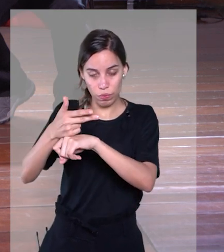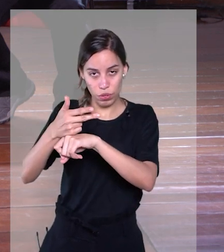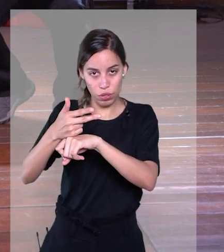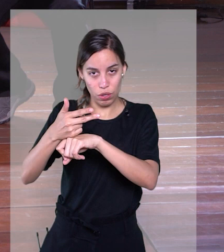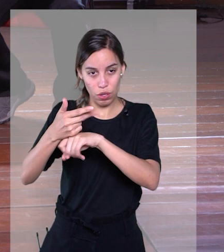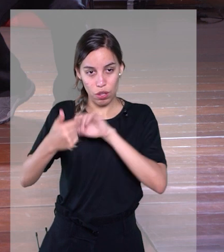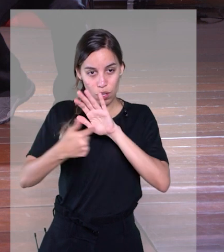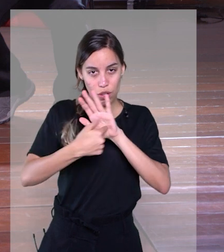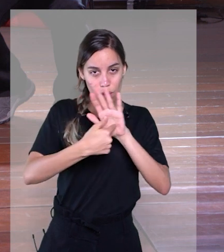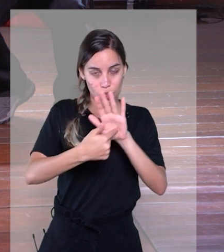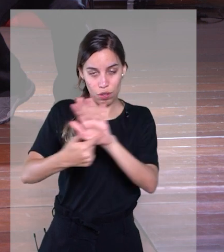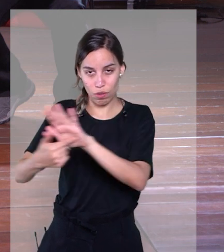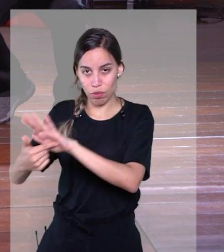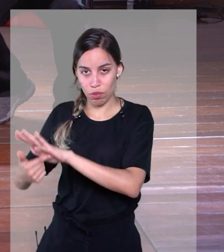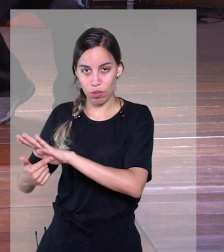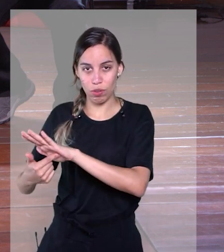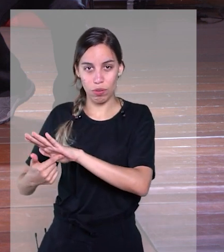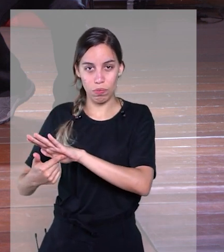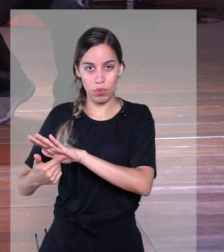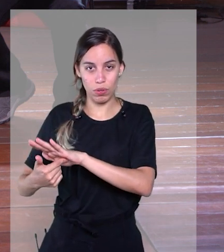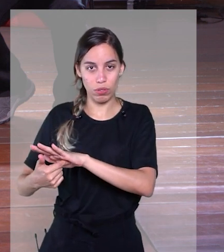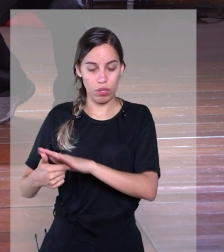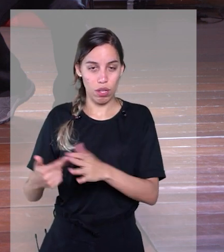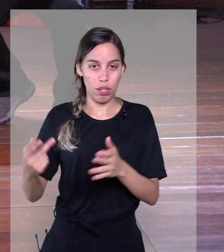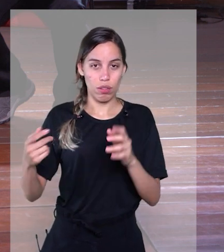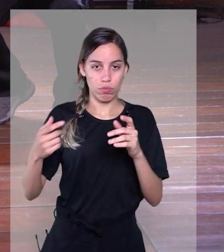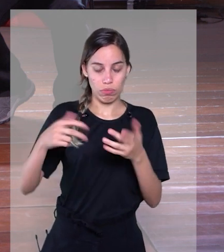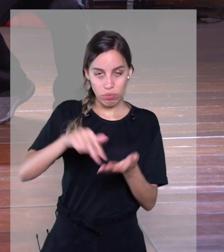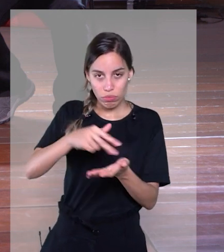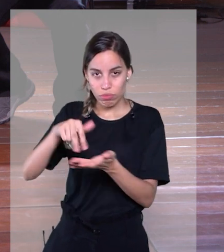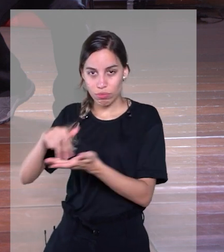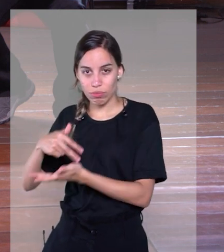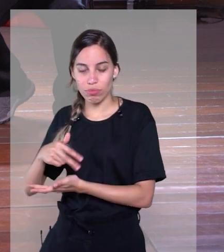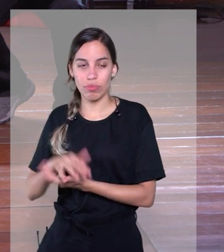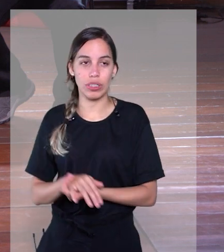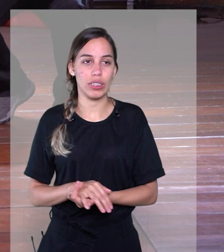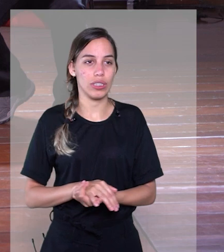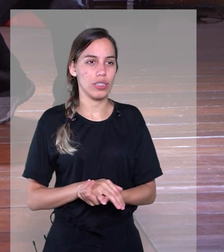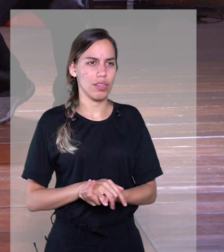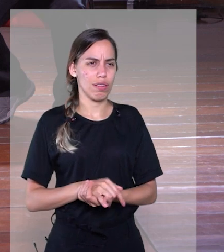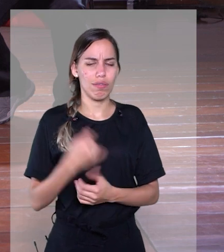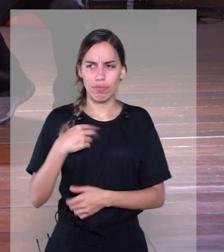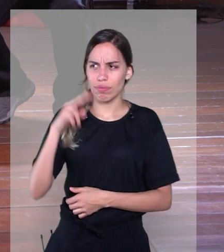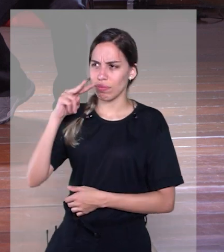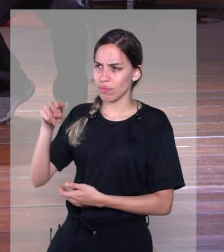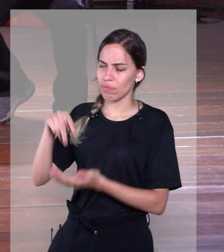próprio espetáculo. Na verdade, na ocasião, eu morria de medo, porque, sei lá, dança contemporânea